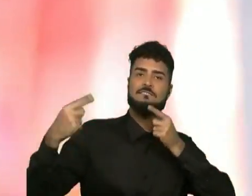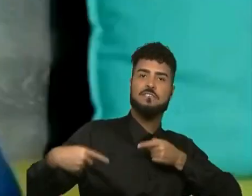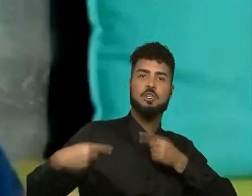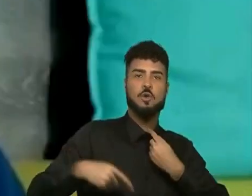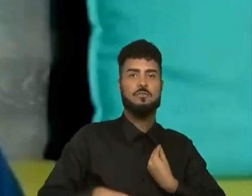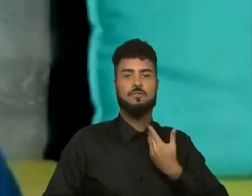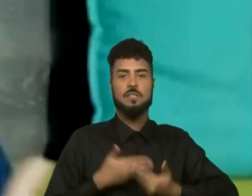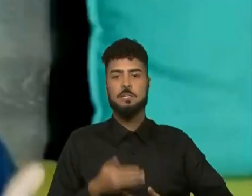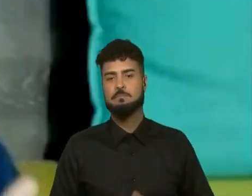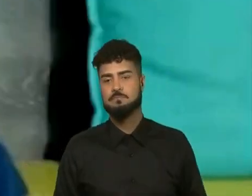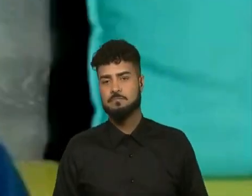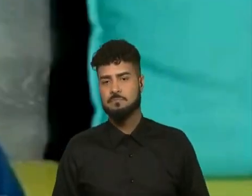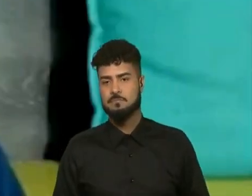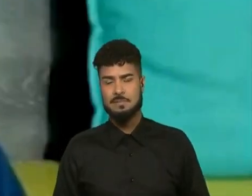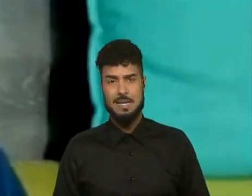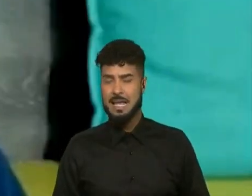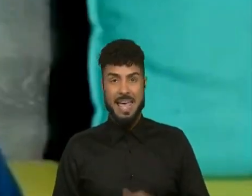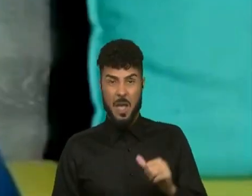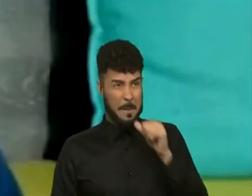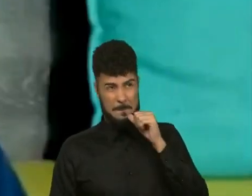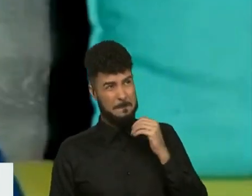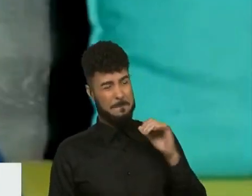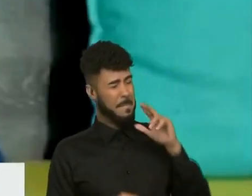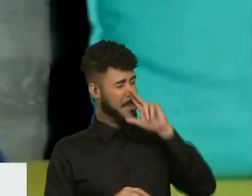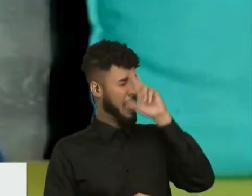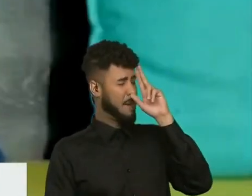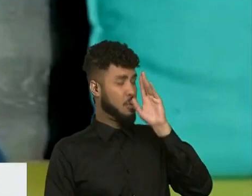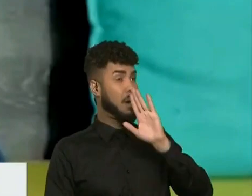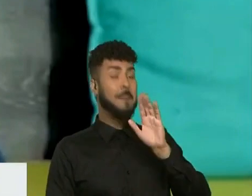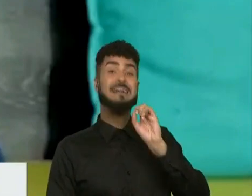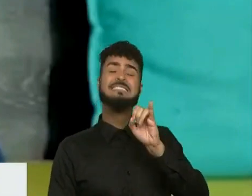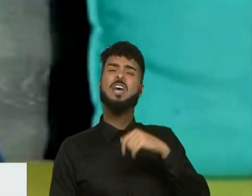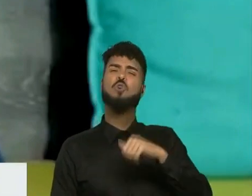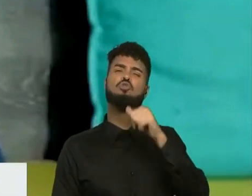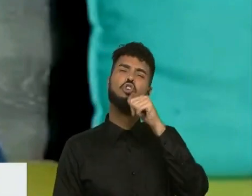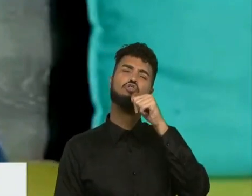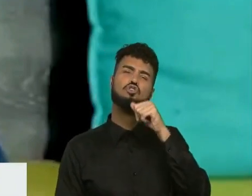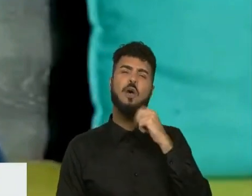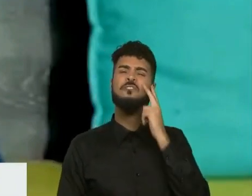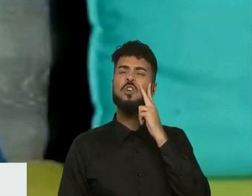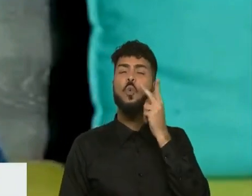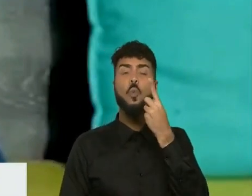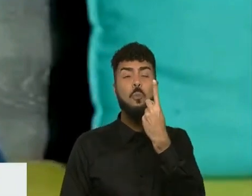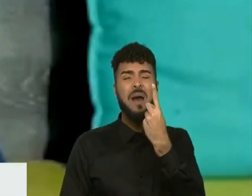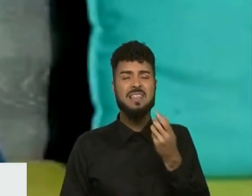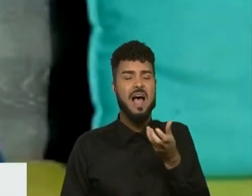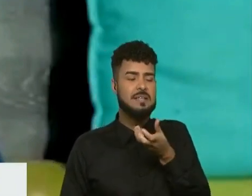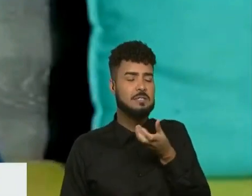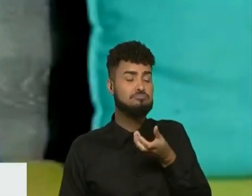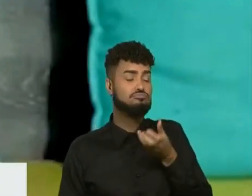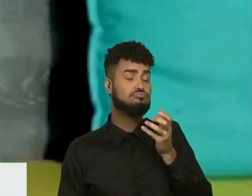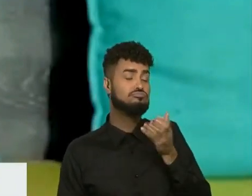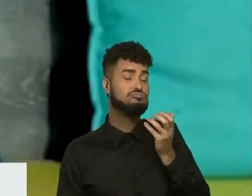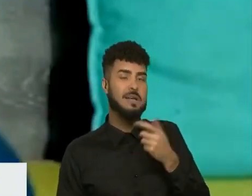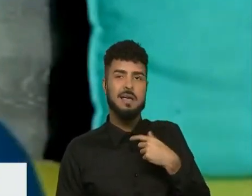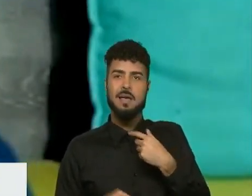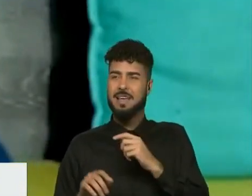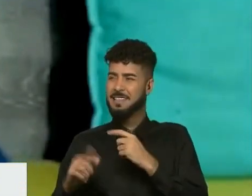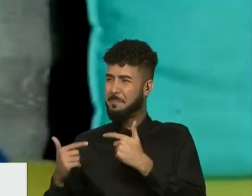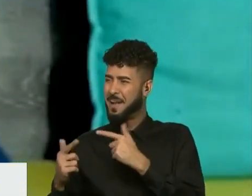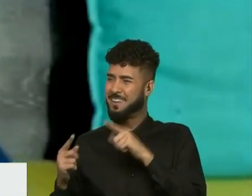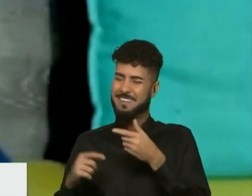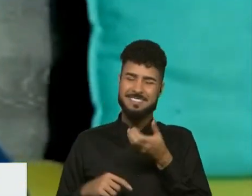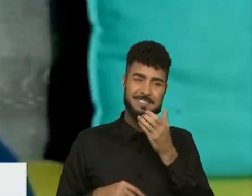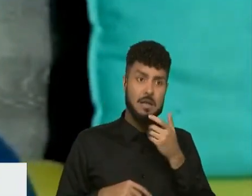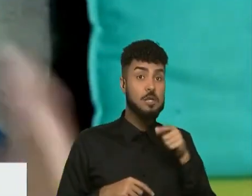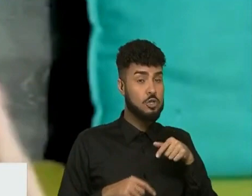dia. Mesmo que eu não encha a cara, mas se eu tomo uma taça de vinho todo dia depois do trabalho, isso vai interferir na minha qualidade